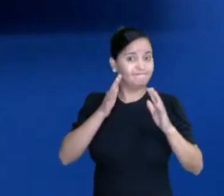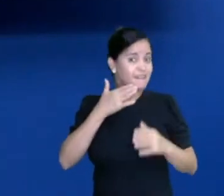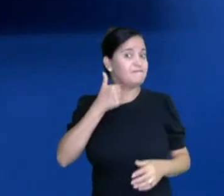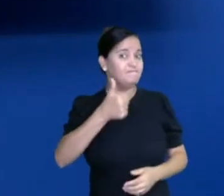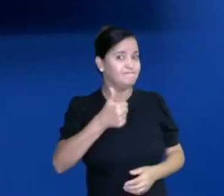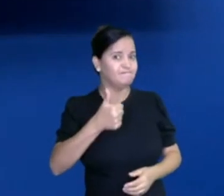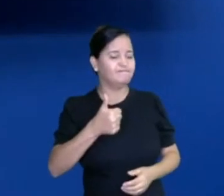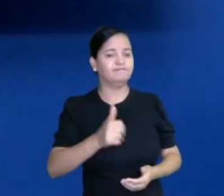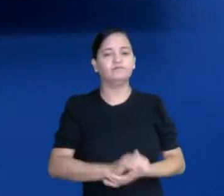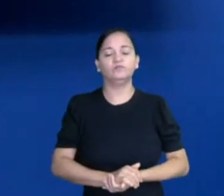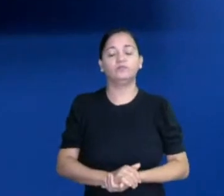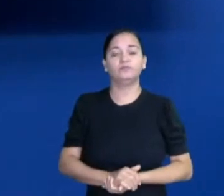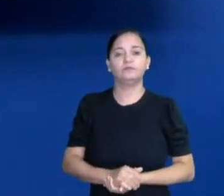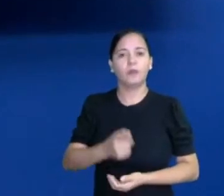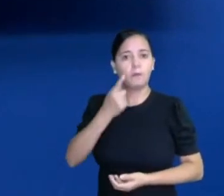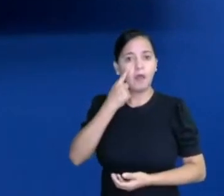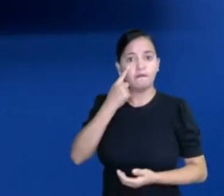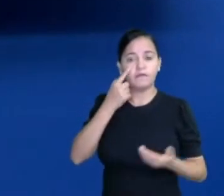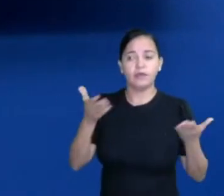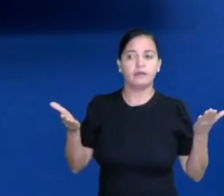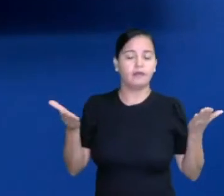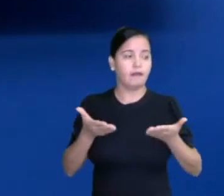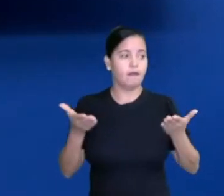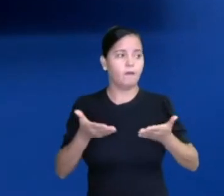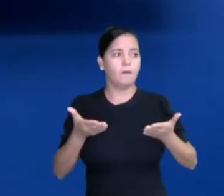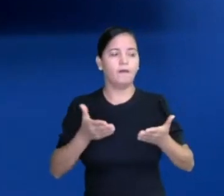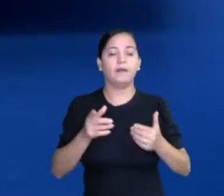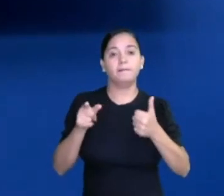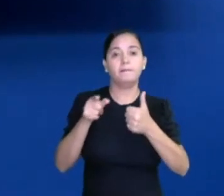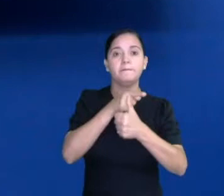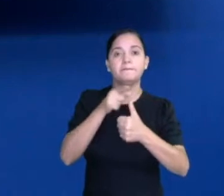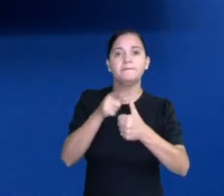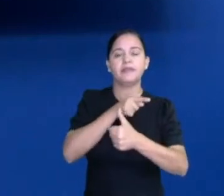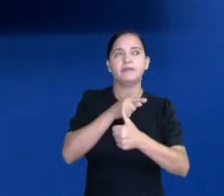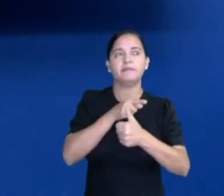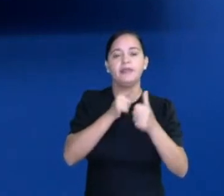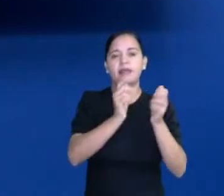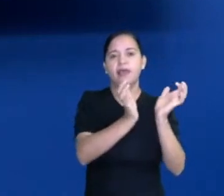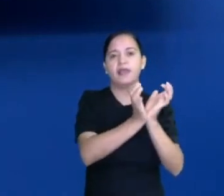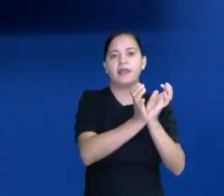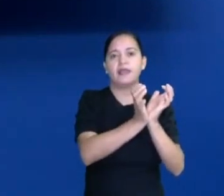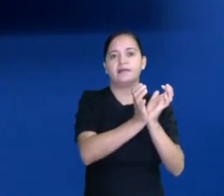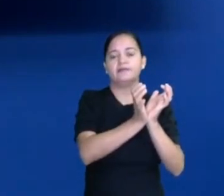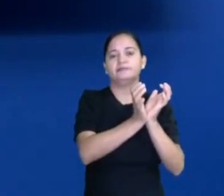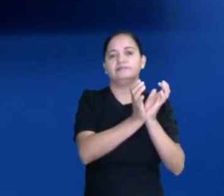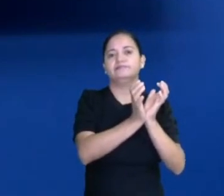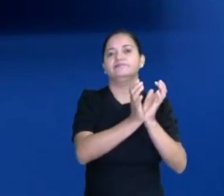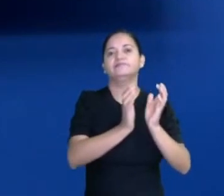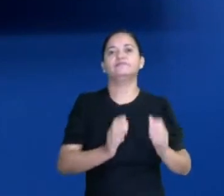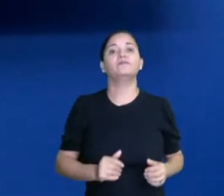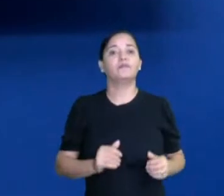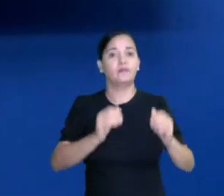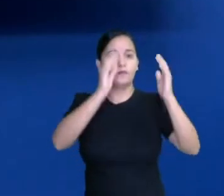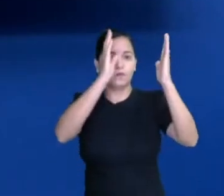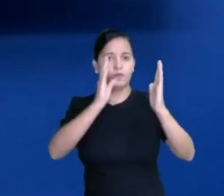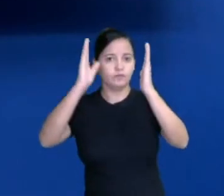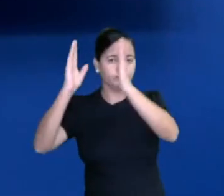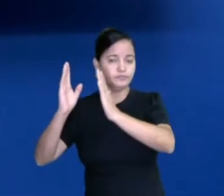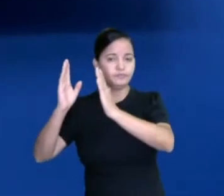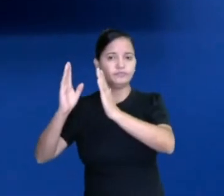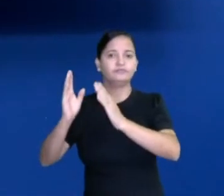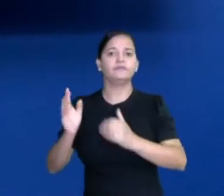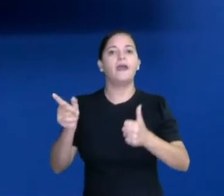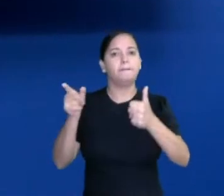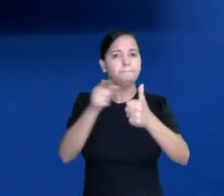Então, vamos ver agora aqui a nossa primeira classe. Dentro da quadro valor do lugar, a gente está trabalhando